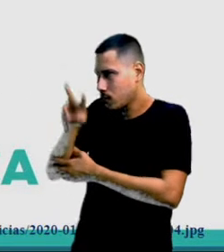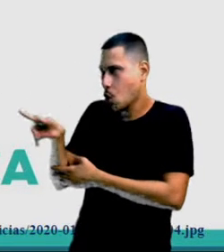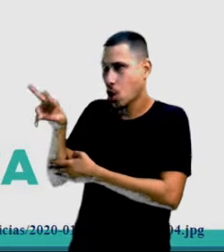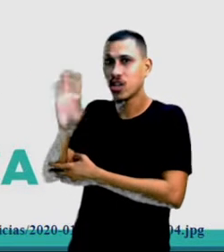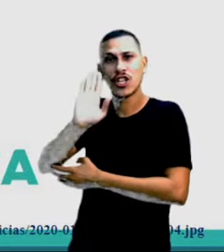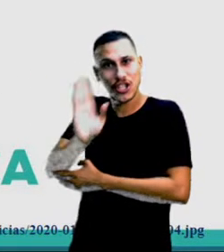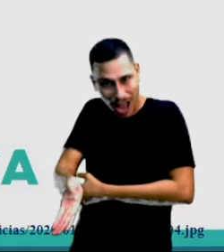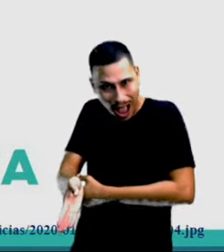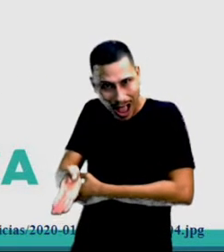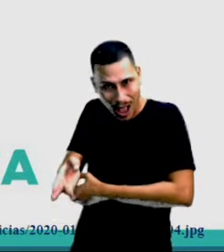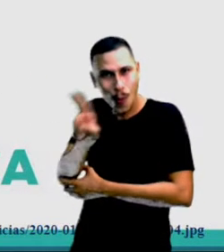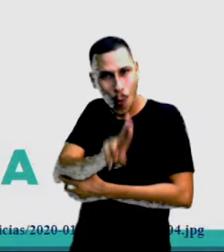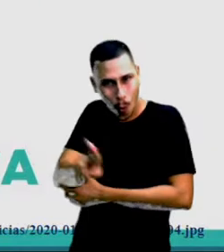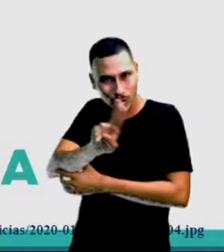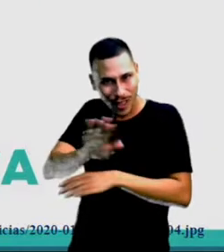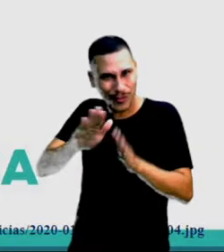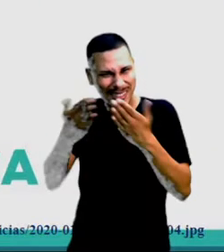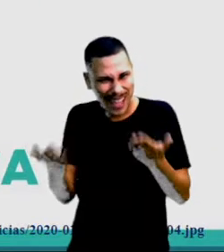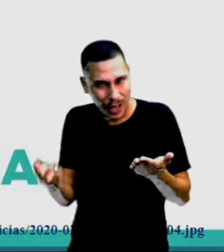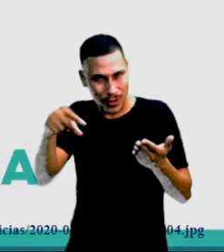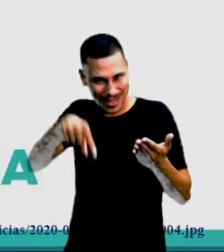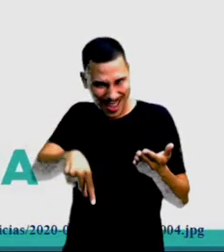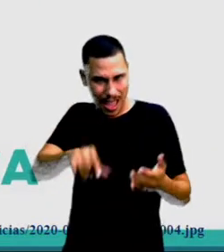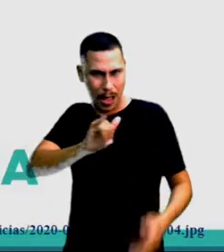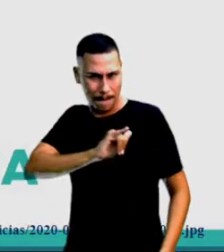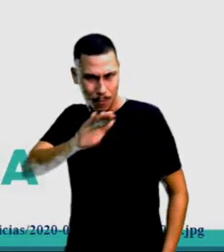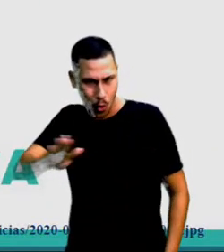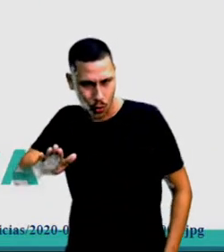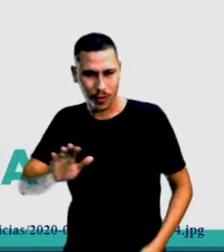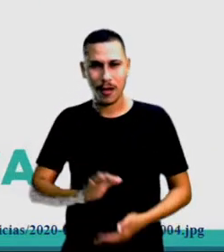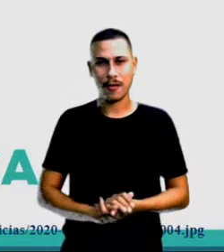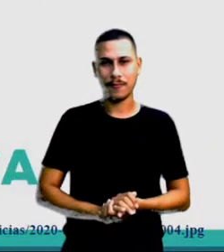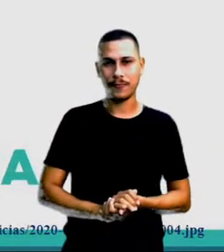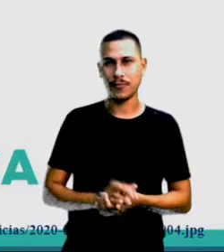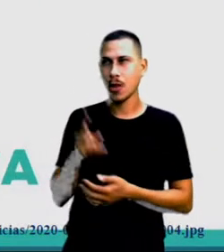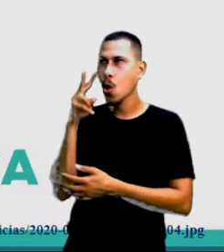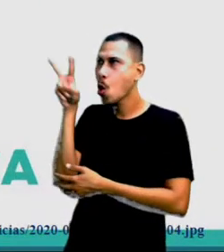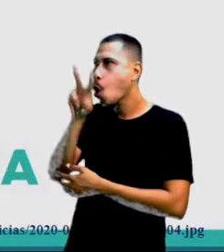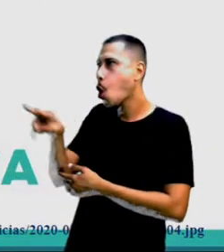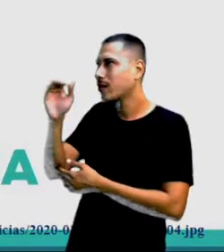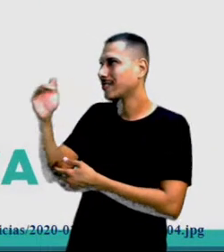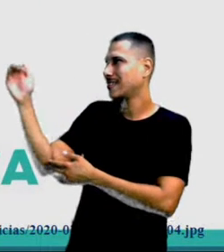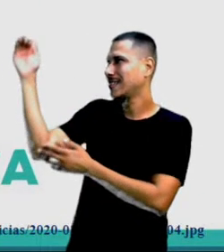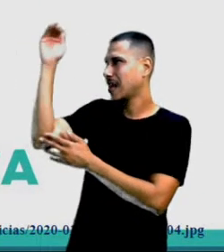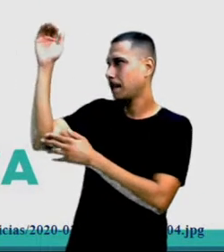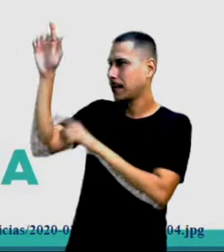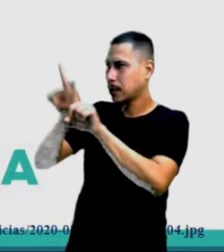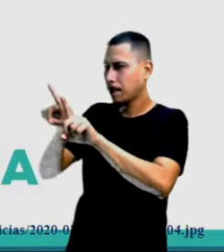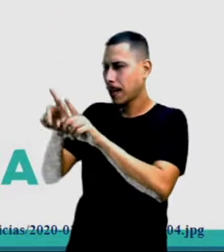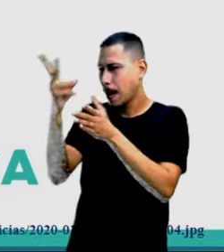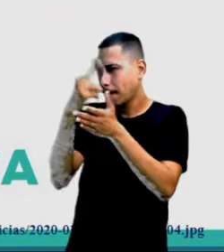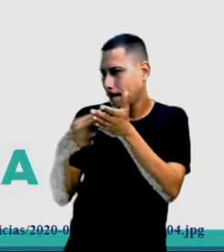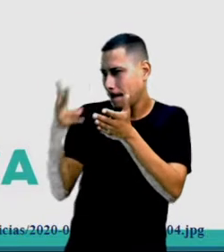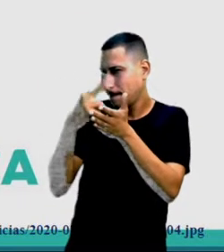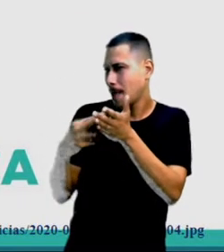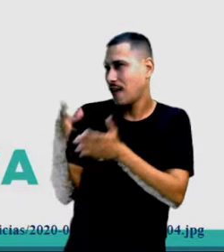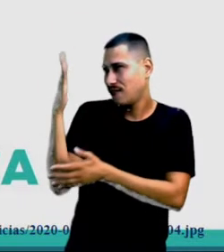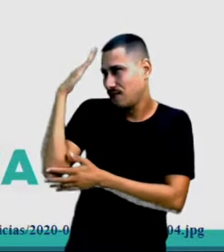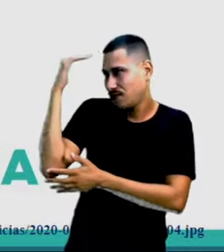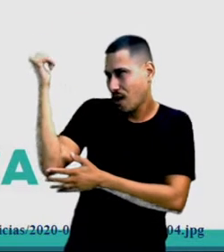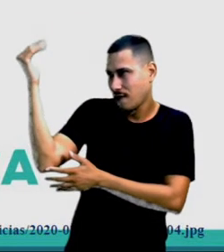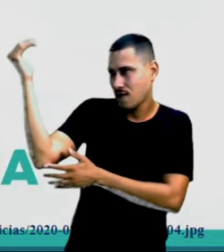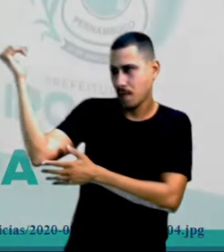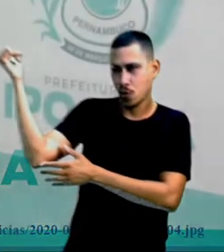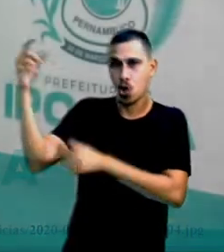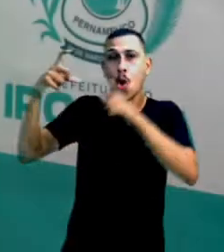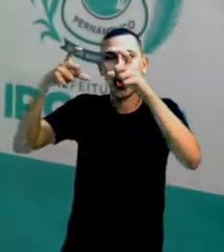dos nossos cadernos aqui, há uns anos atrás. E essa de cima, né, é outra gravura muito famosa também. O ateliê